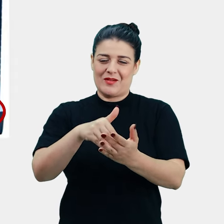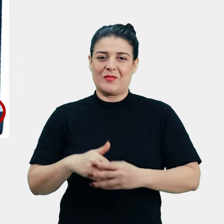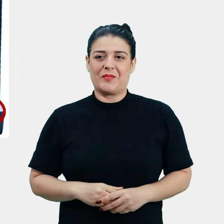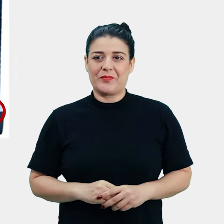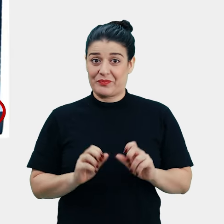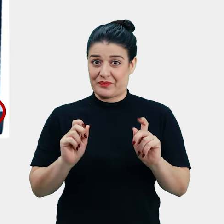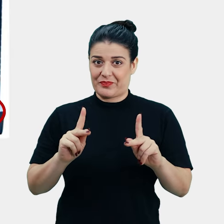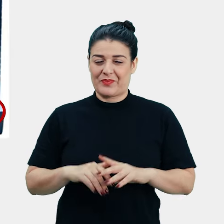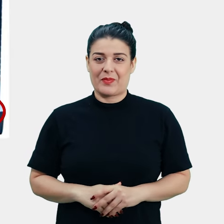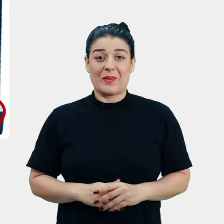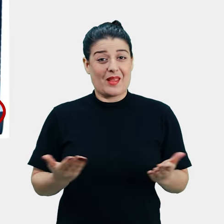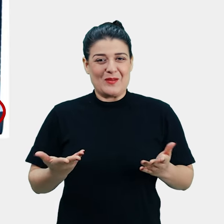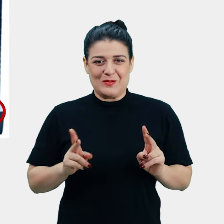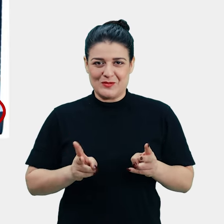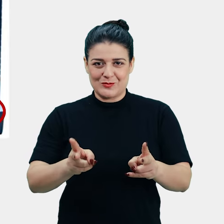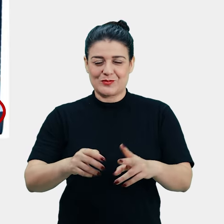Dando continuidade,